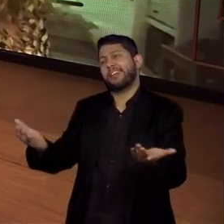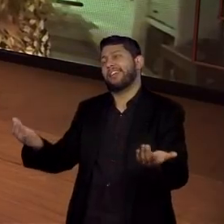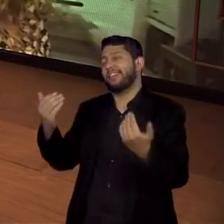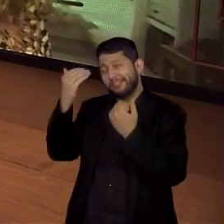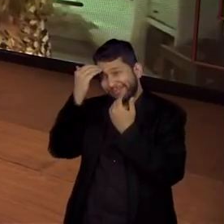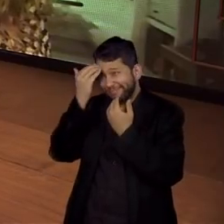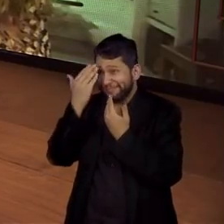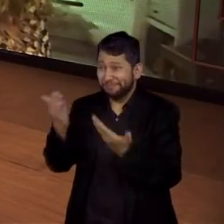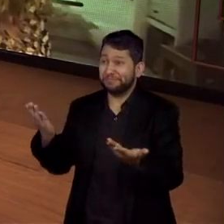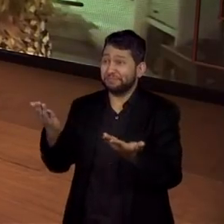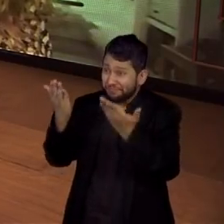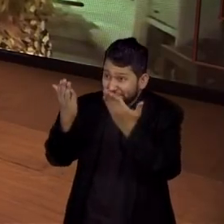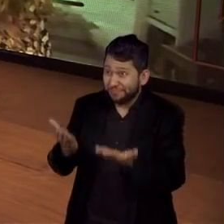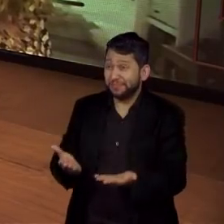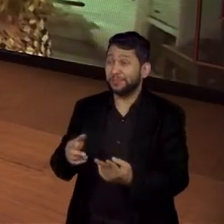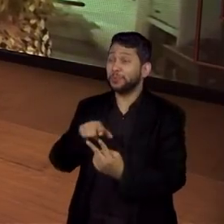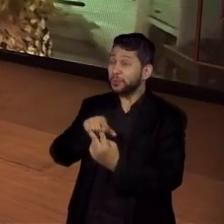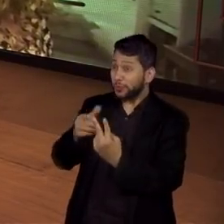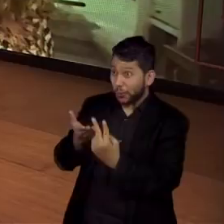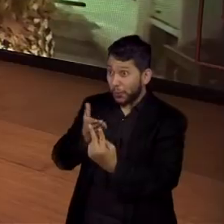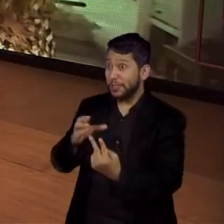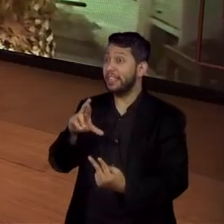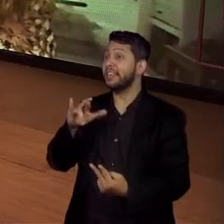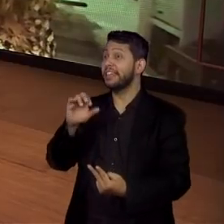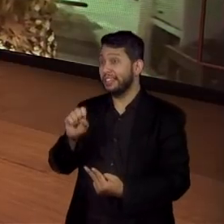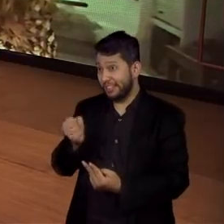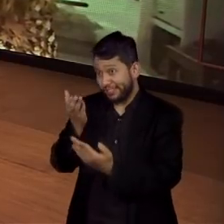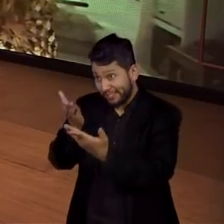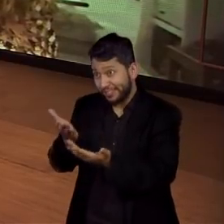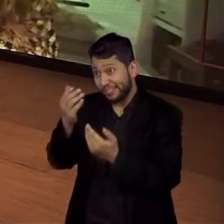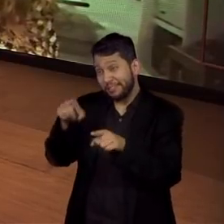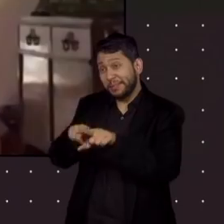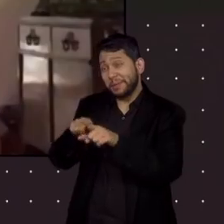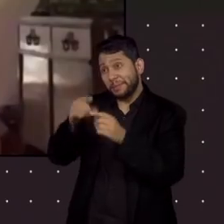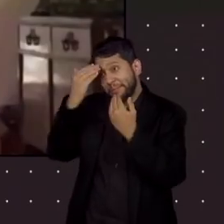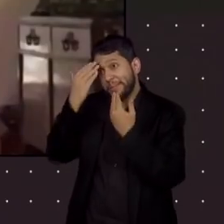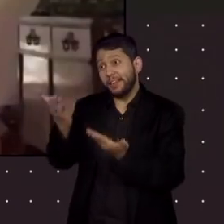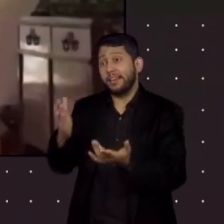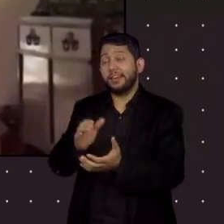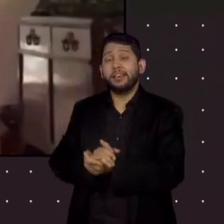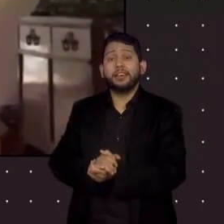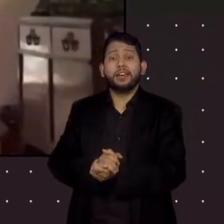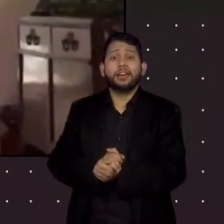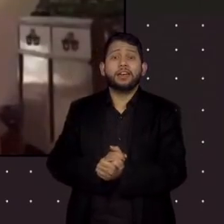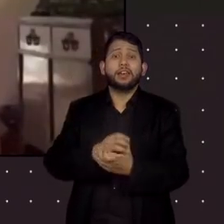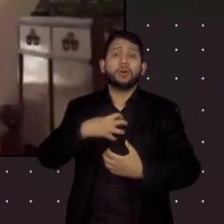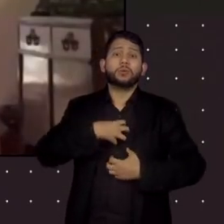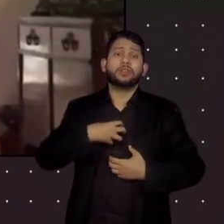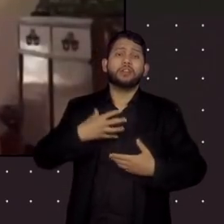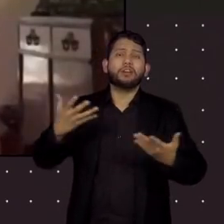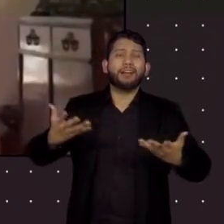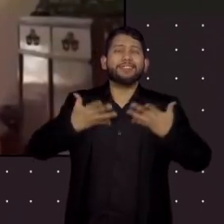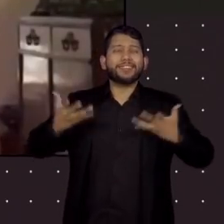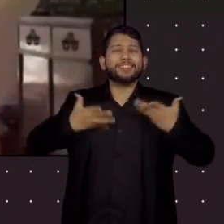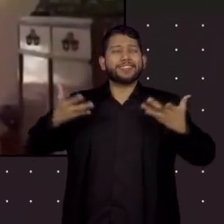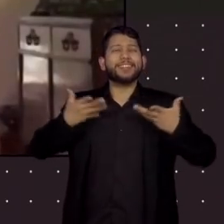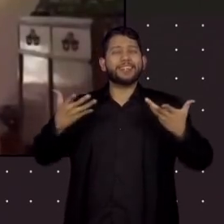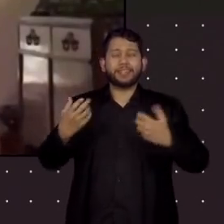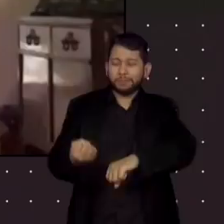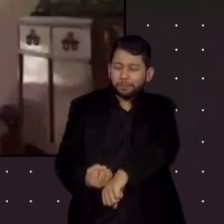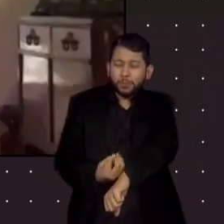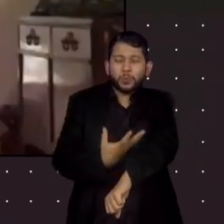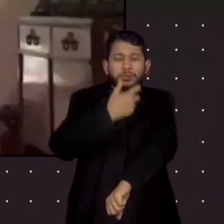agradeço a você, Cris. Eu acho que a alegria, a emoção